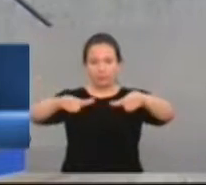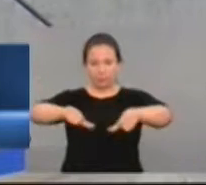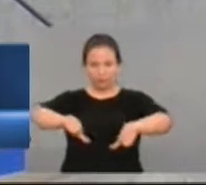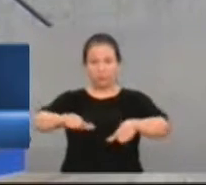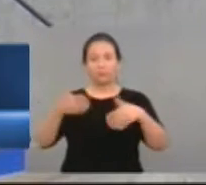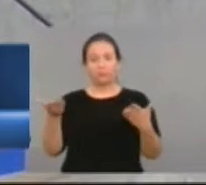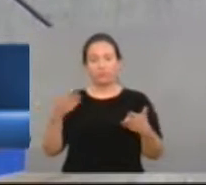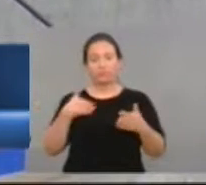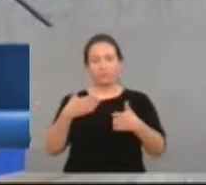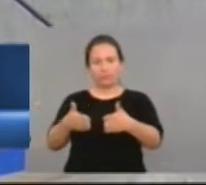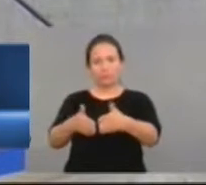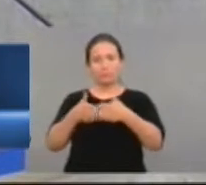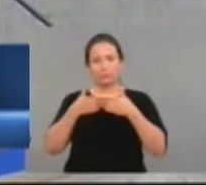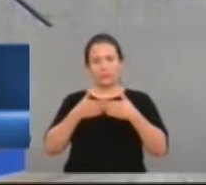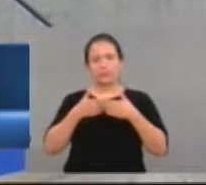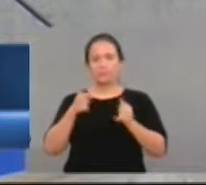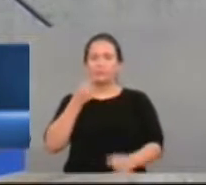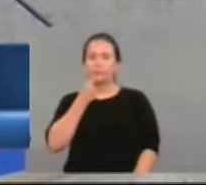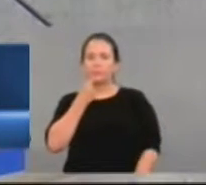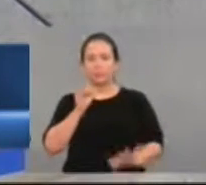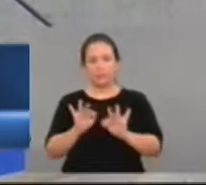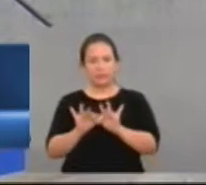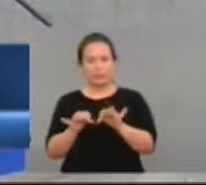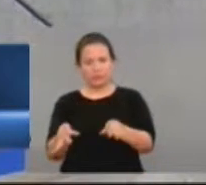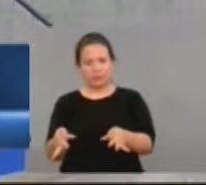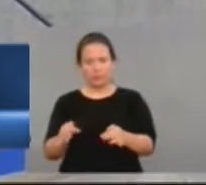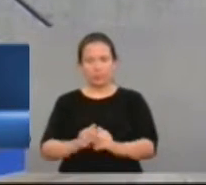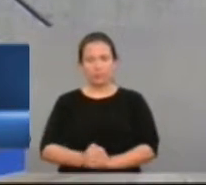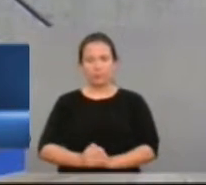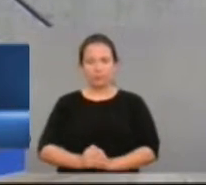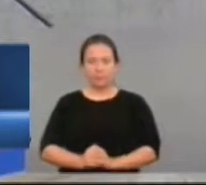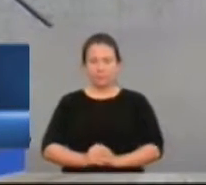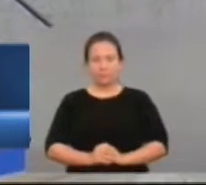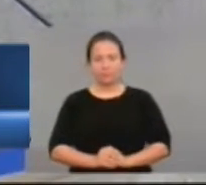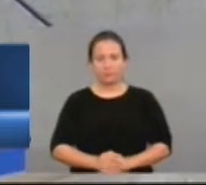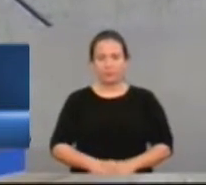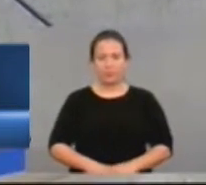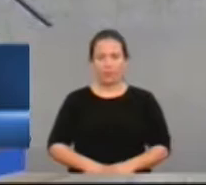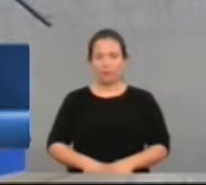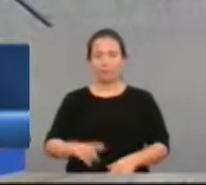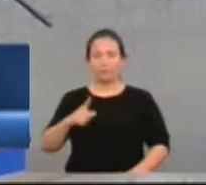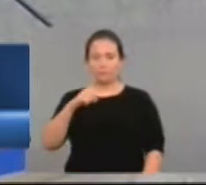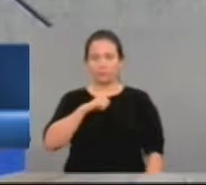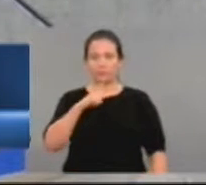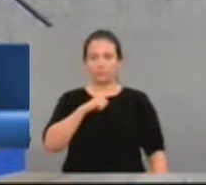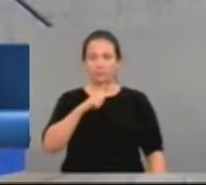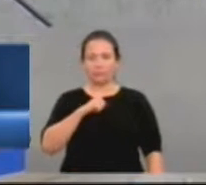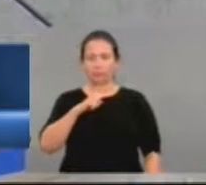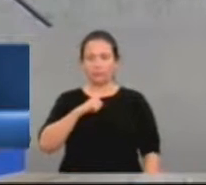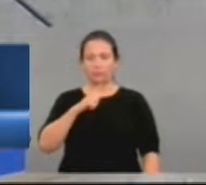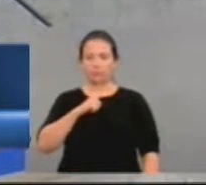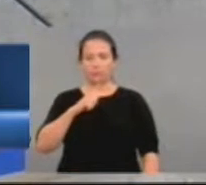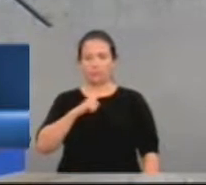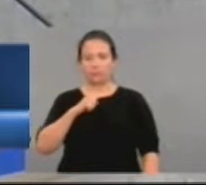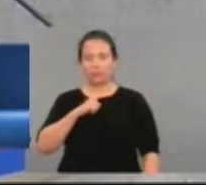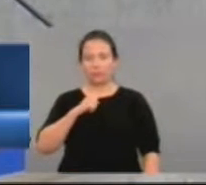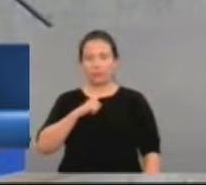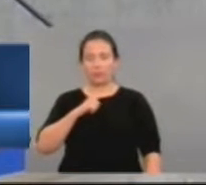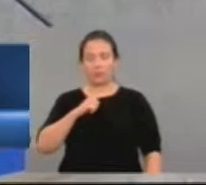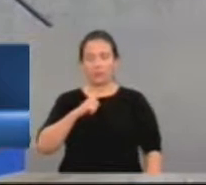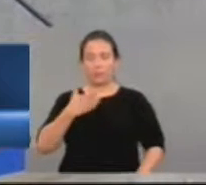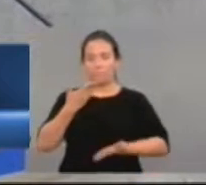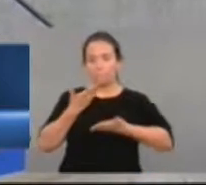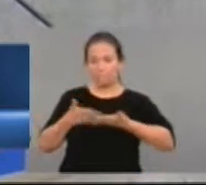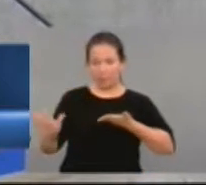um pedido muito singelo é muita fraqueza de alguém que no seu